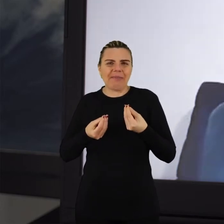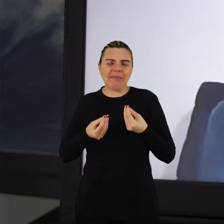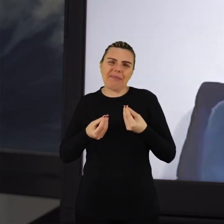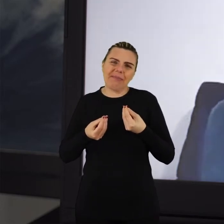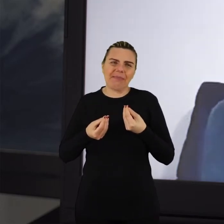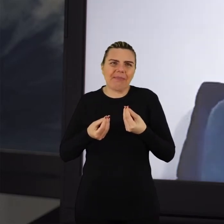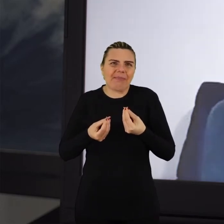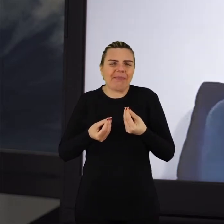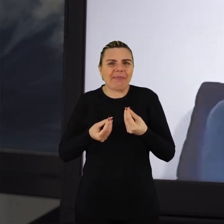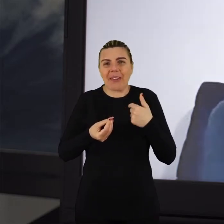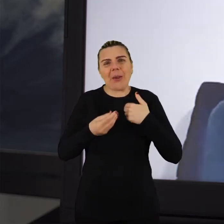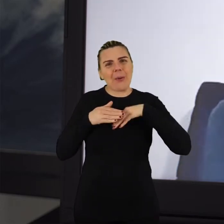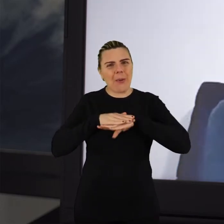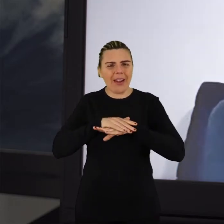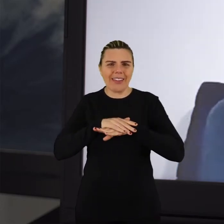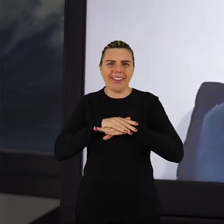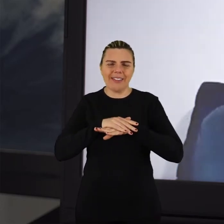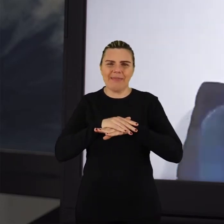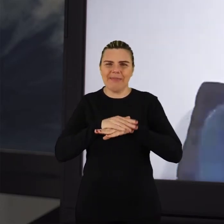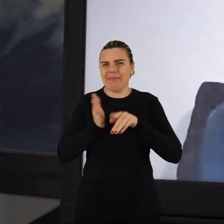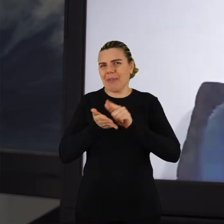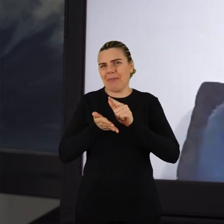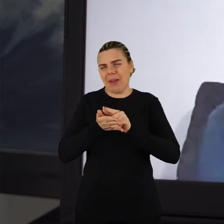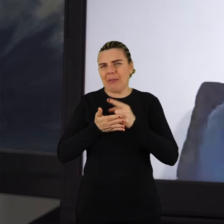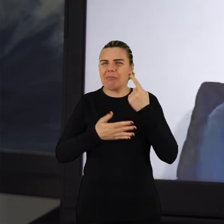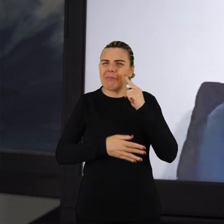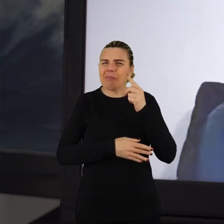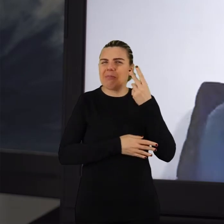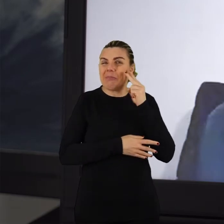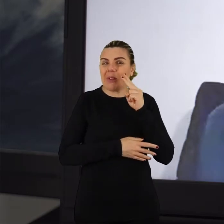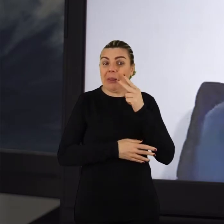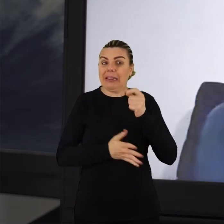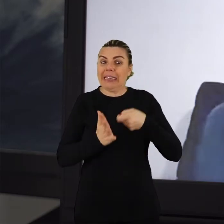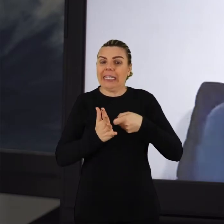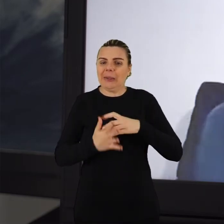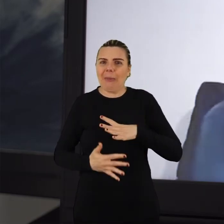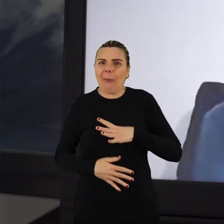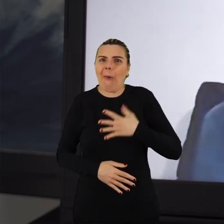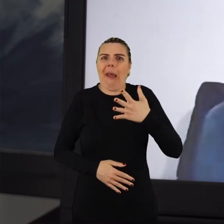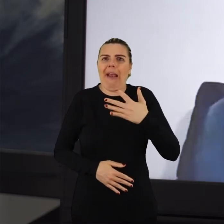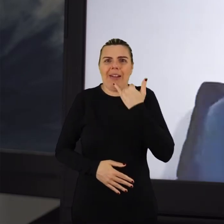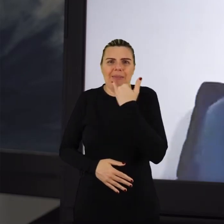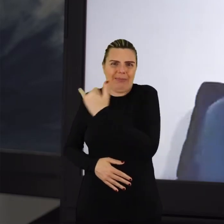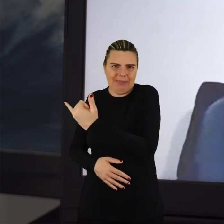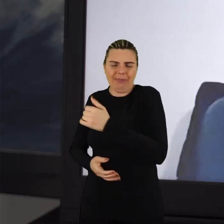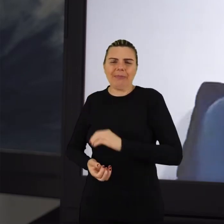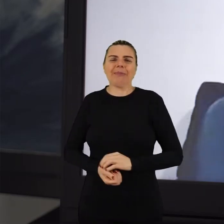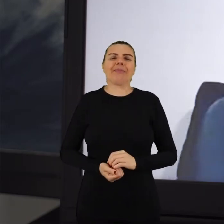E eu guardei o guardanapo por alguns dias, criando coragem para ligar.